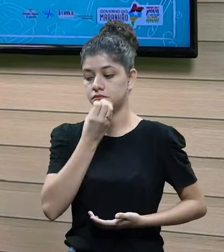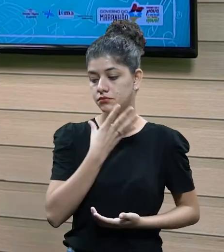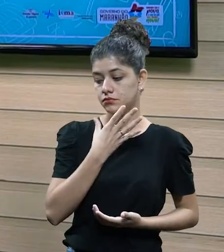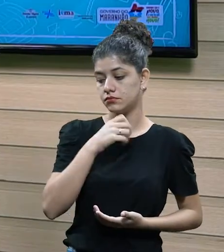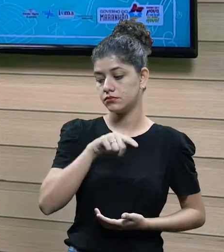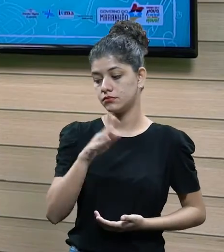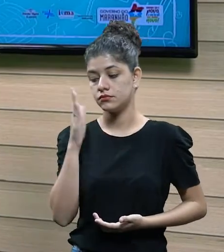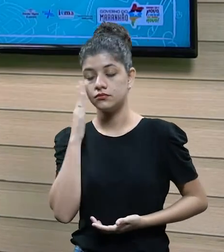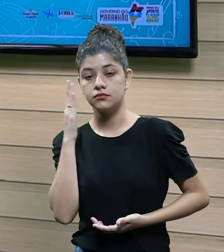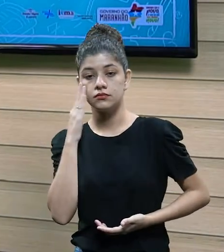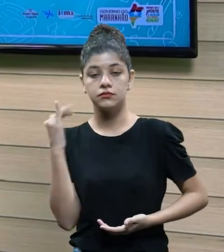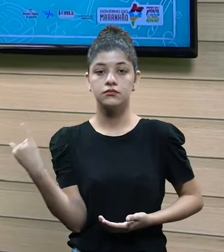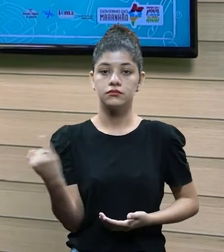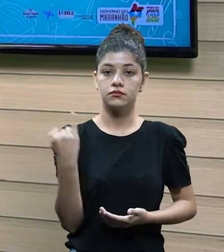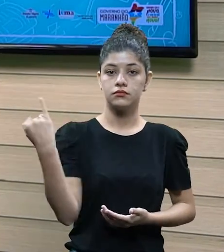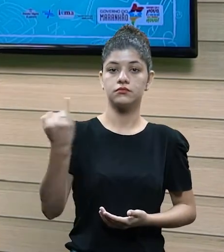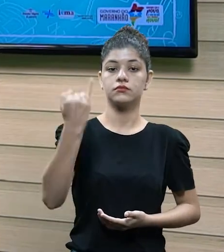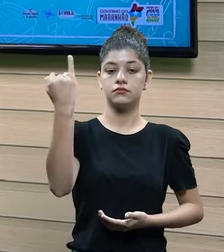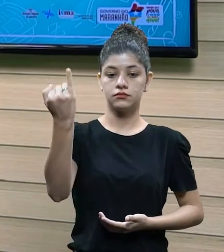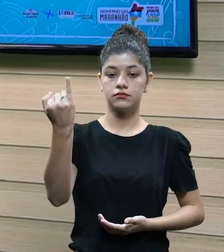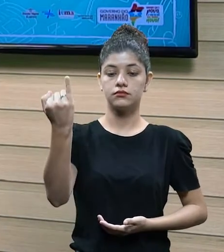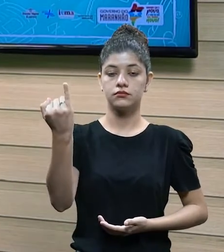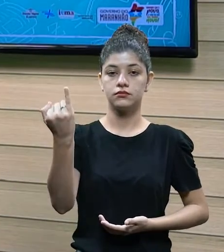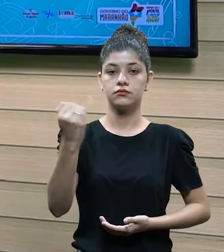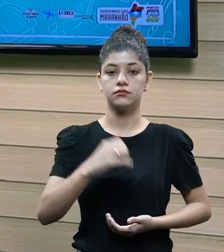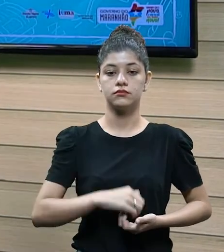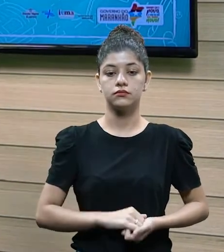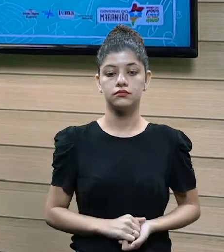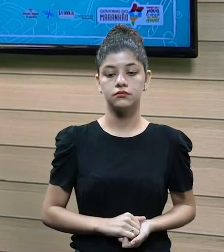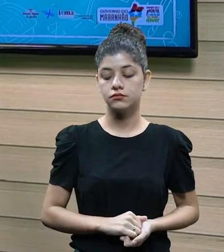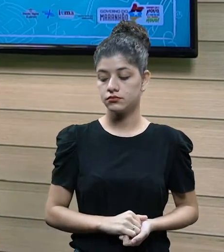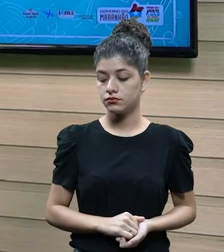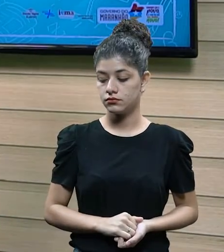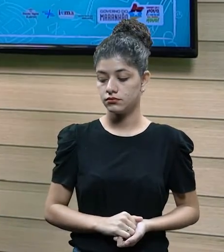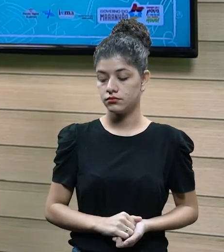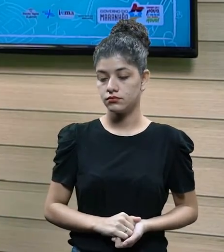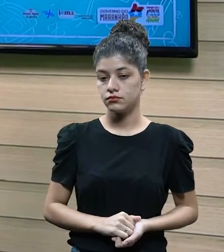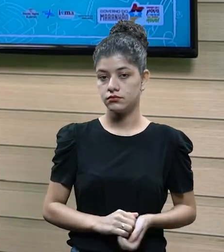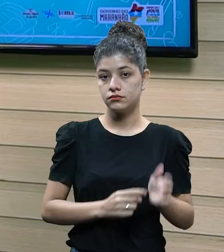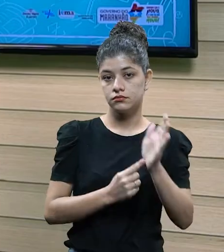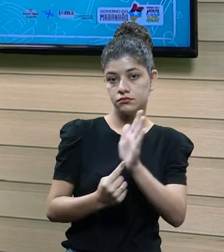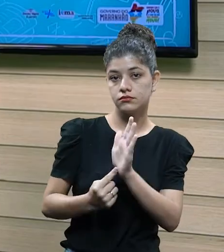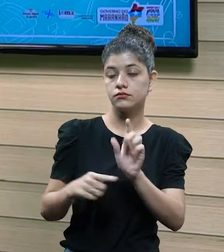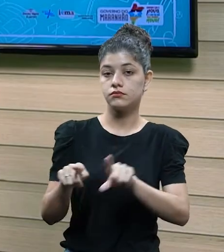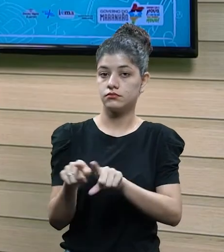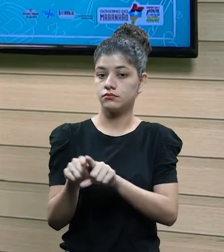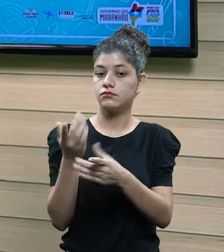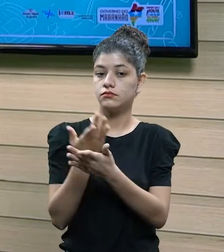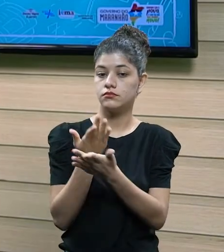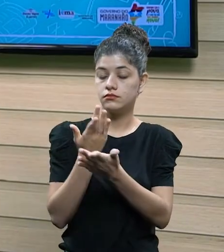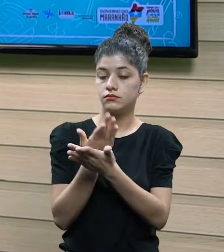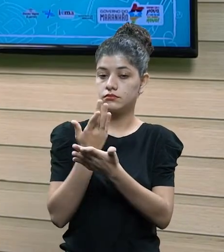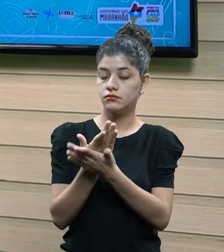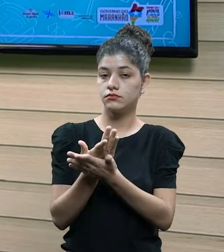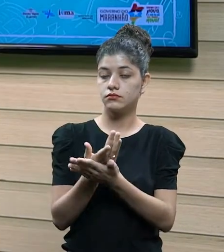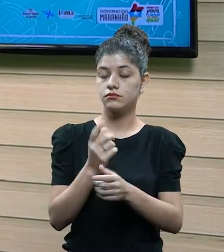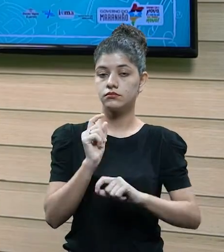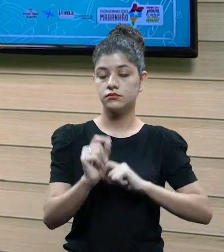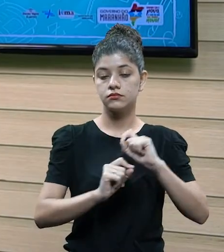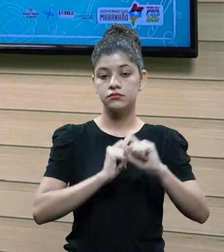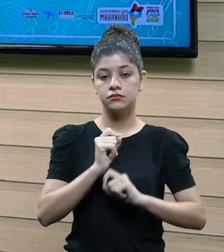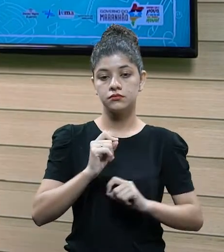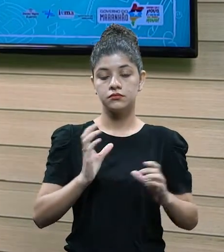entender. Então, é muito importante estimular a motivação das pessoas. E já é provado através de estudos, isso a gente já vem falando de algum